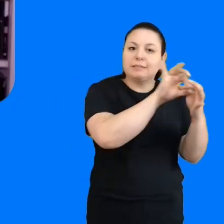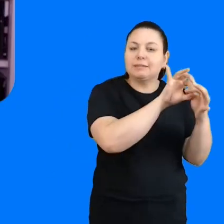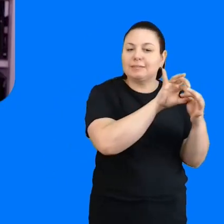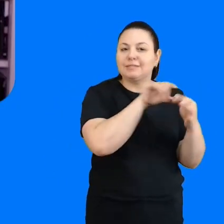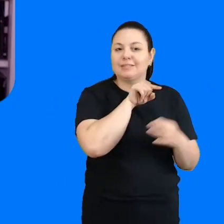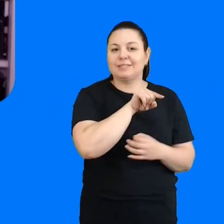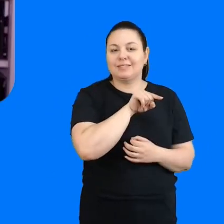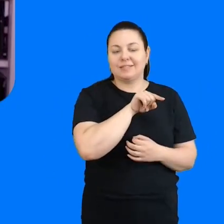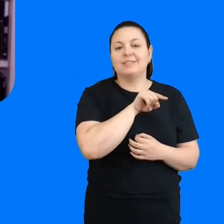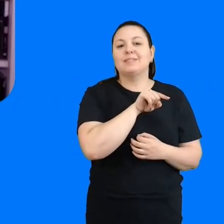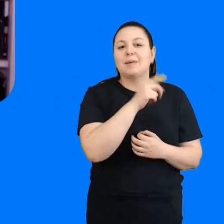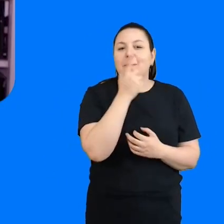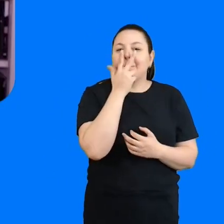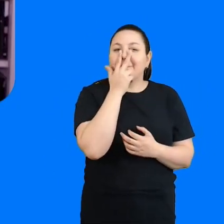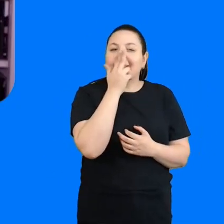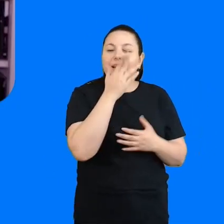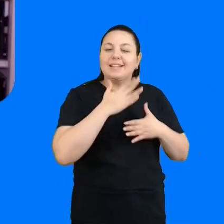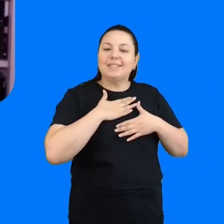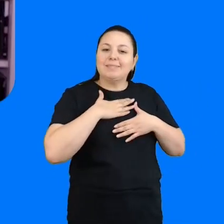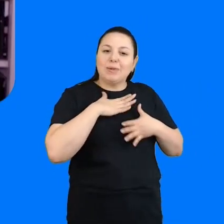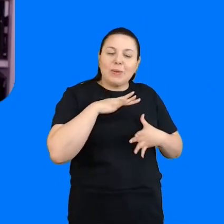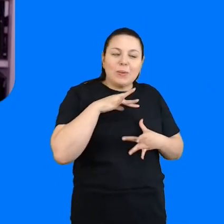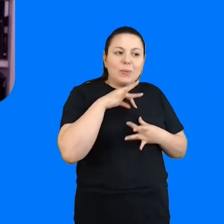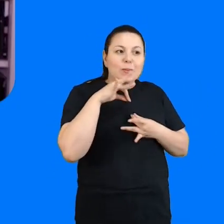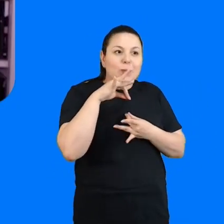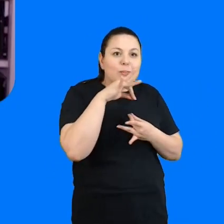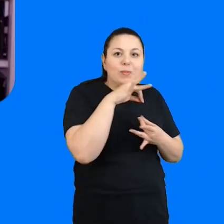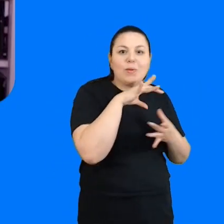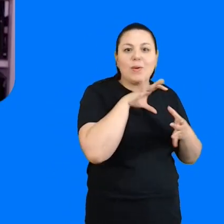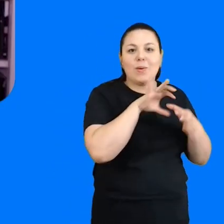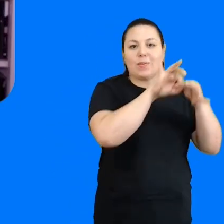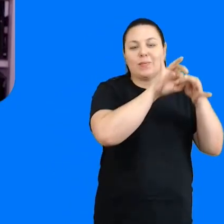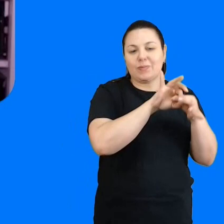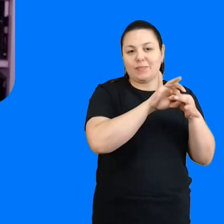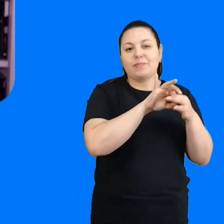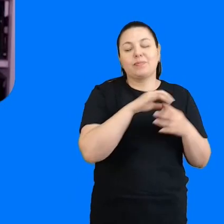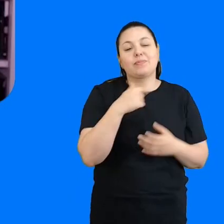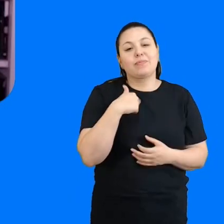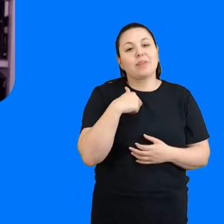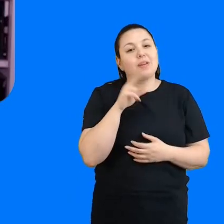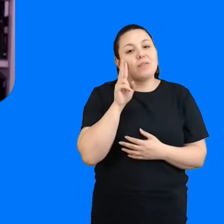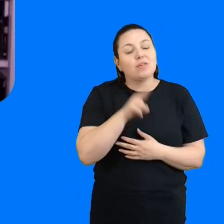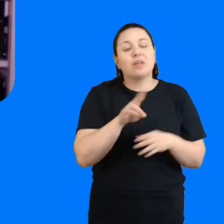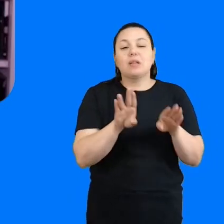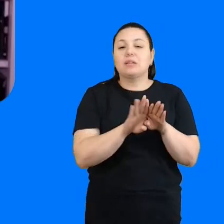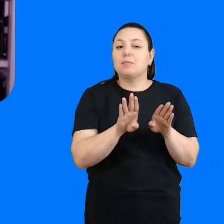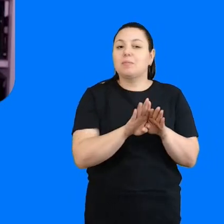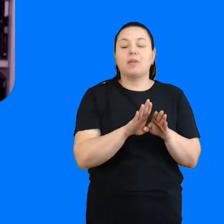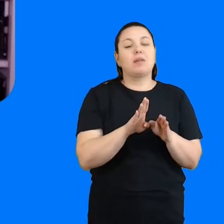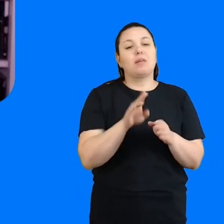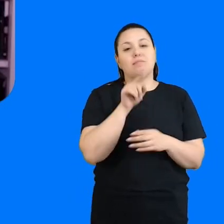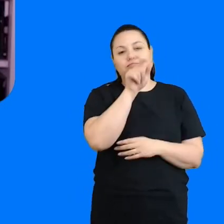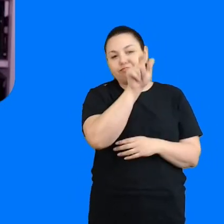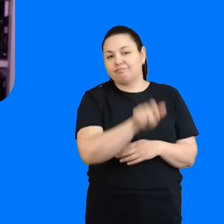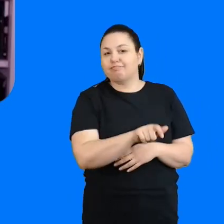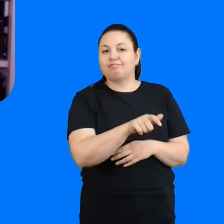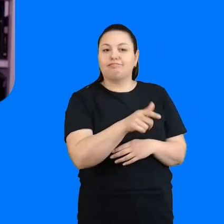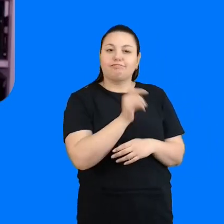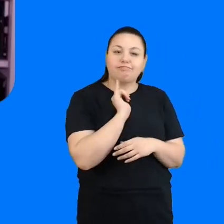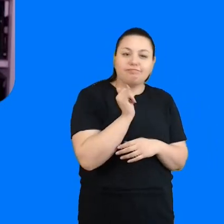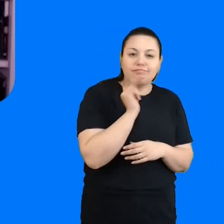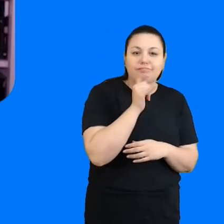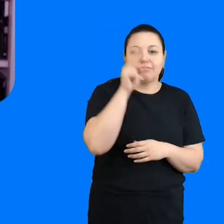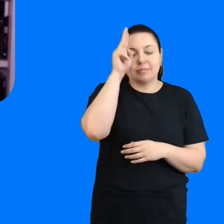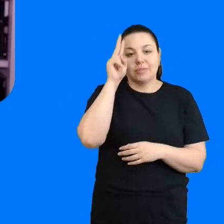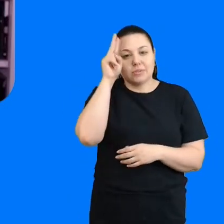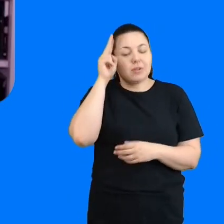que o meu espírito estava à procura. E eu via o quanto o contador de histórias estava a